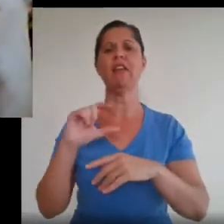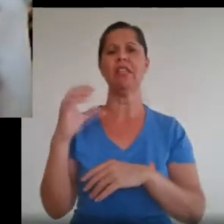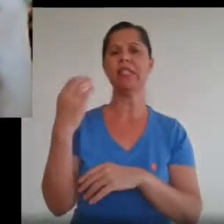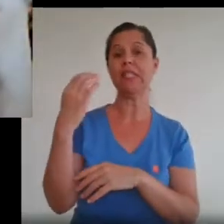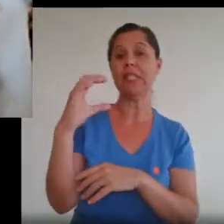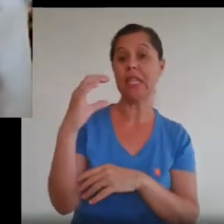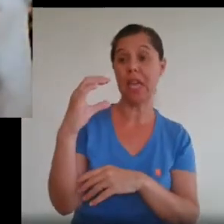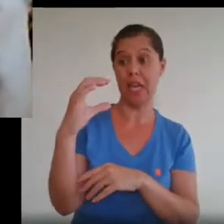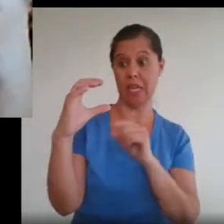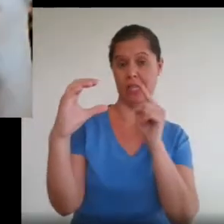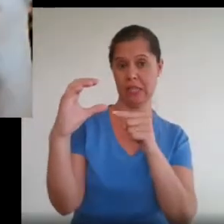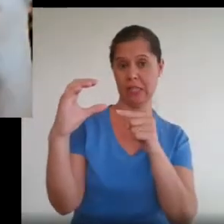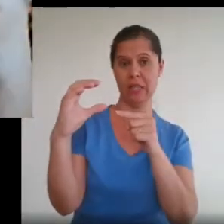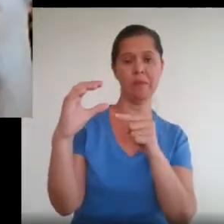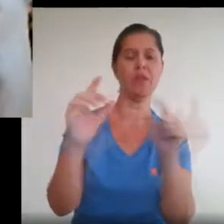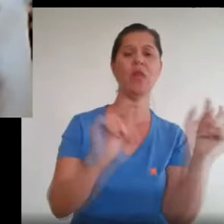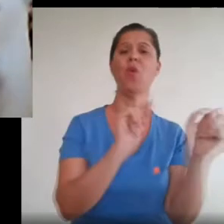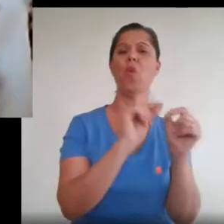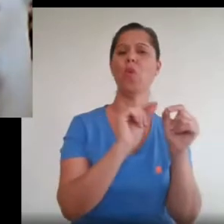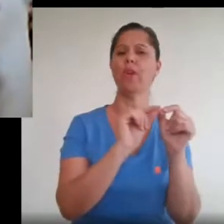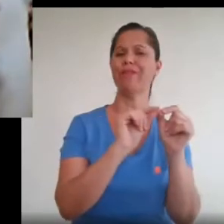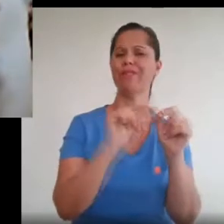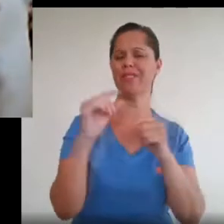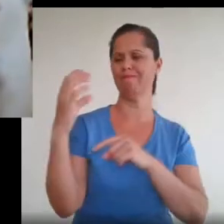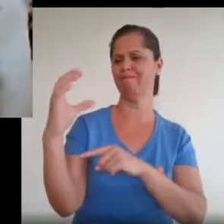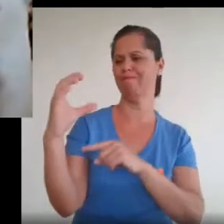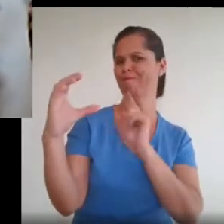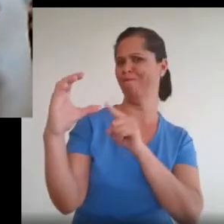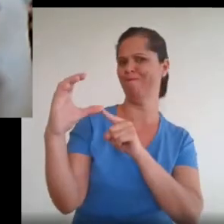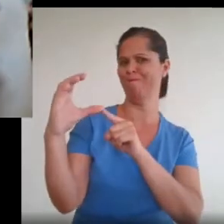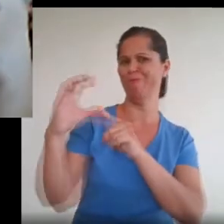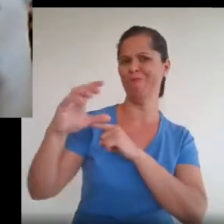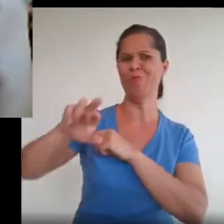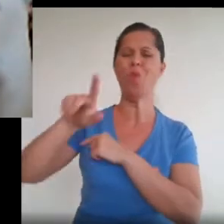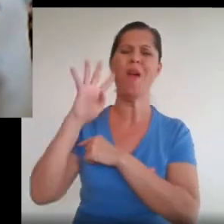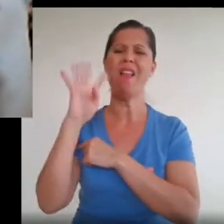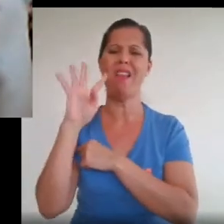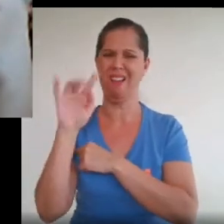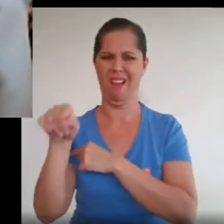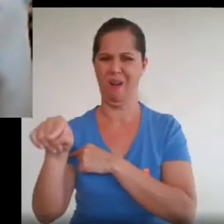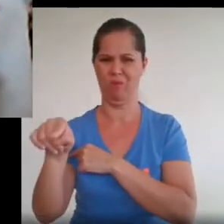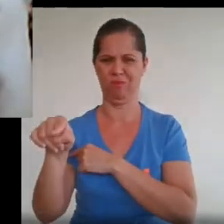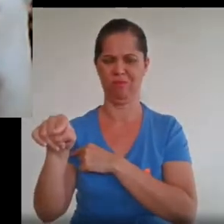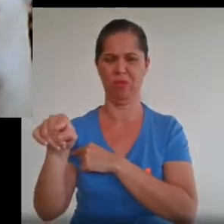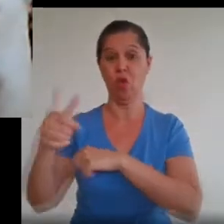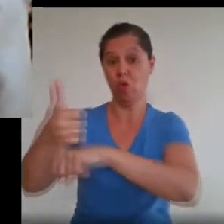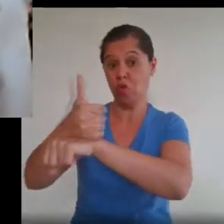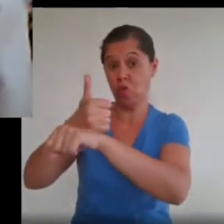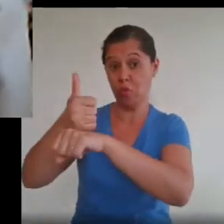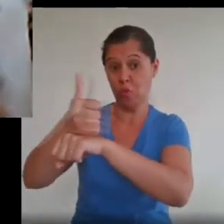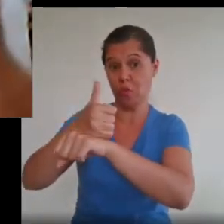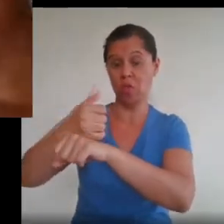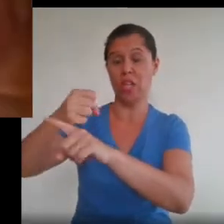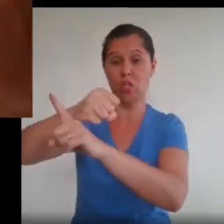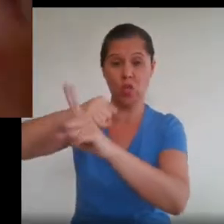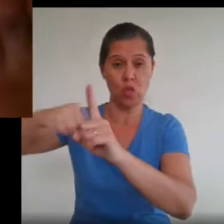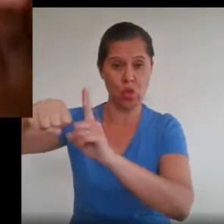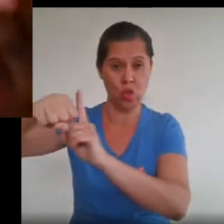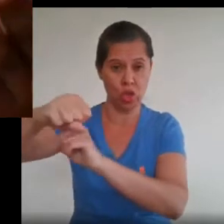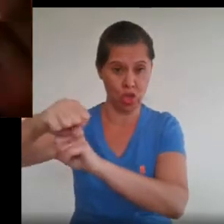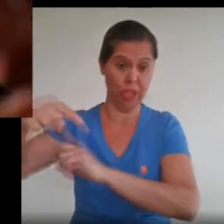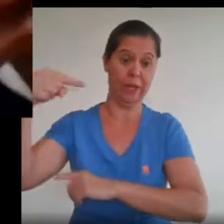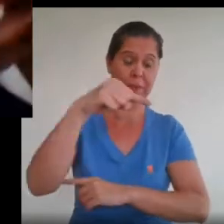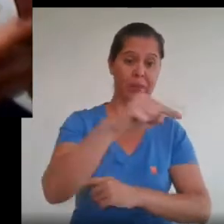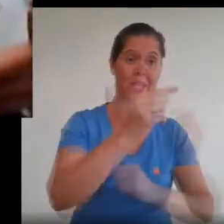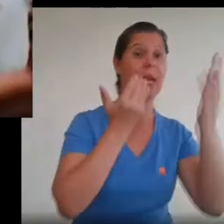e do fazer da ciência não é muito bacana, porque entre o que faz a sociologia e o que faz a